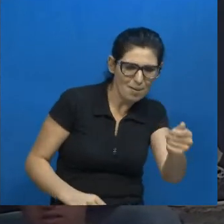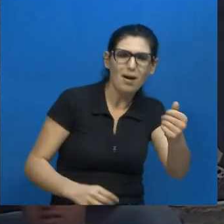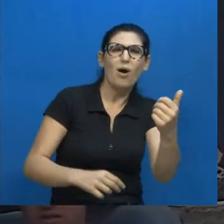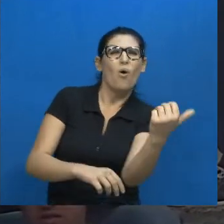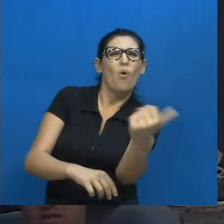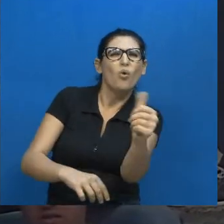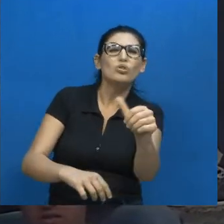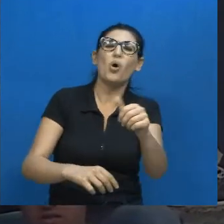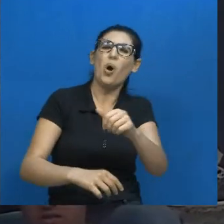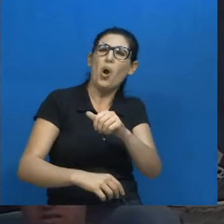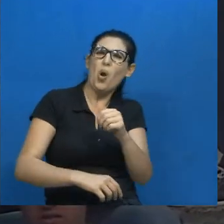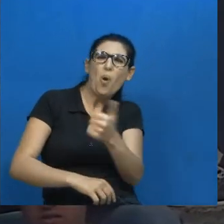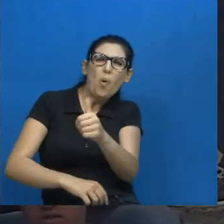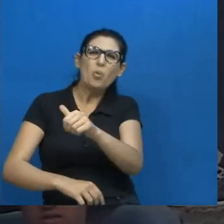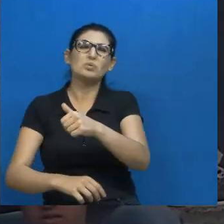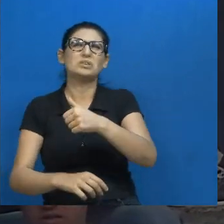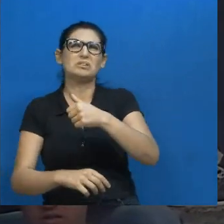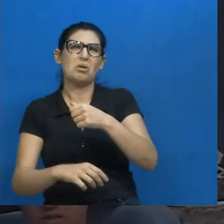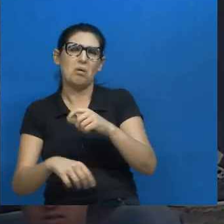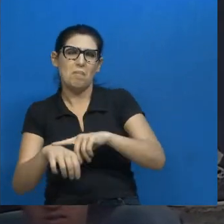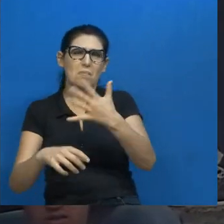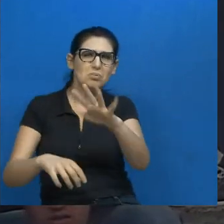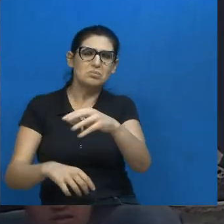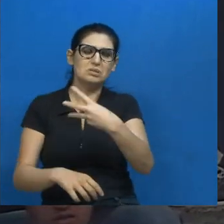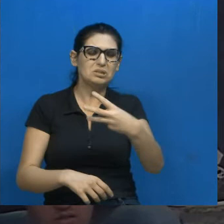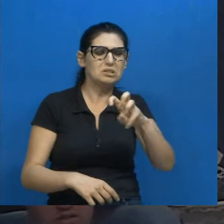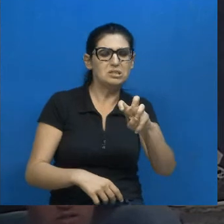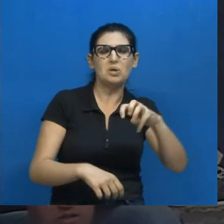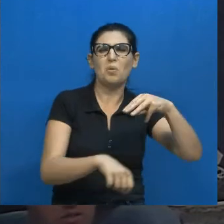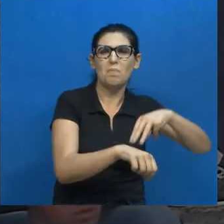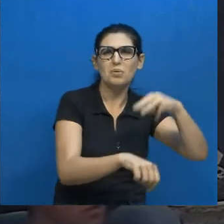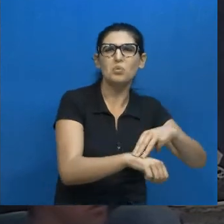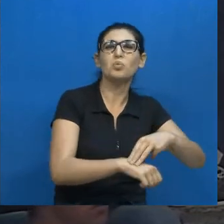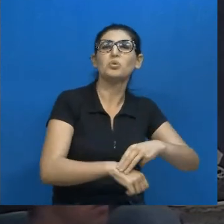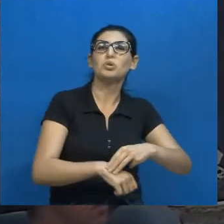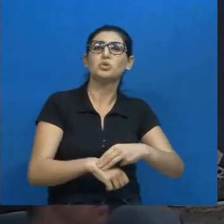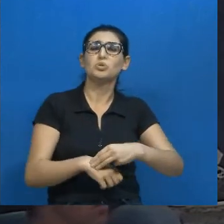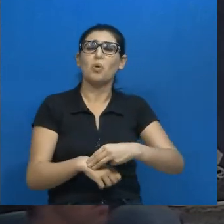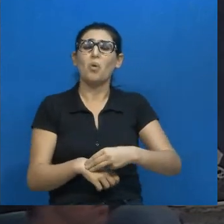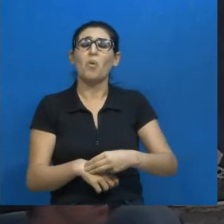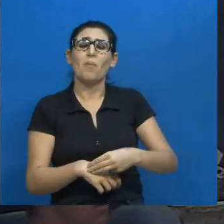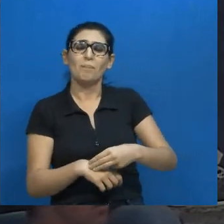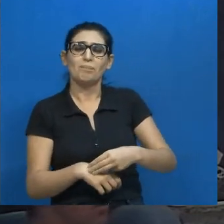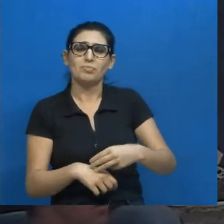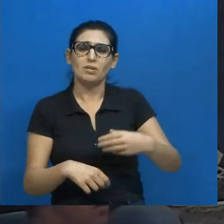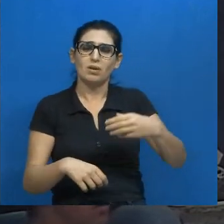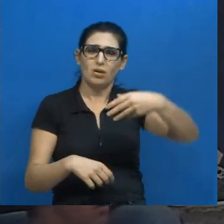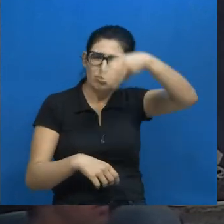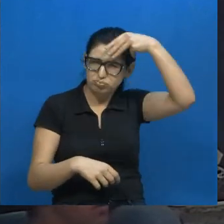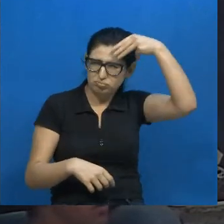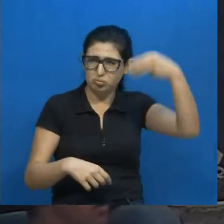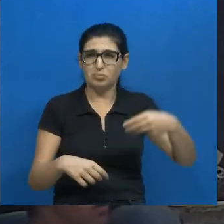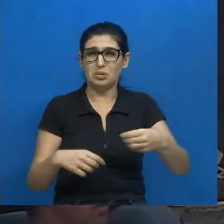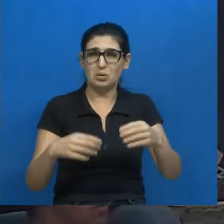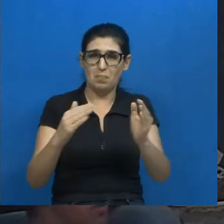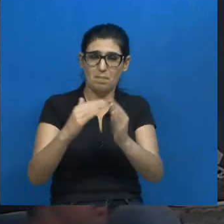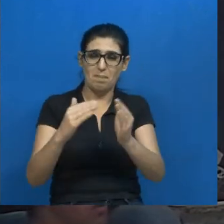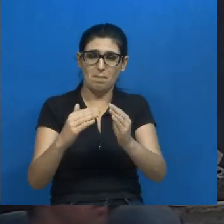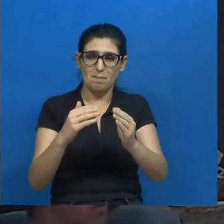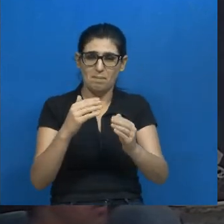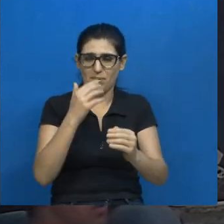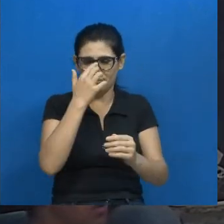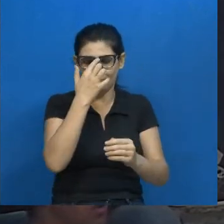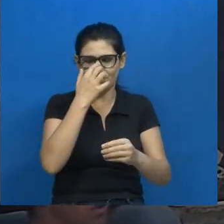por ali, vai atender. O meu afilhado, por exemplo, trabalha no Chibata, lá do Jardim Luiza. Ele tem que correr, pegar o Cidade de Salvador, descer na pista e voltar a